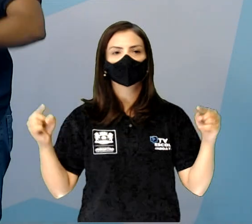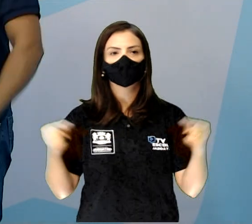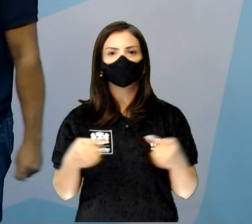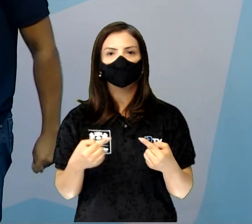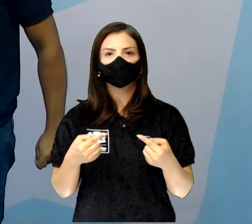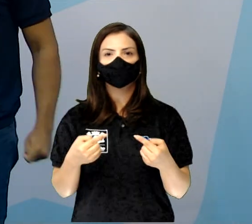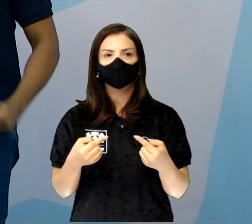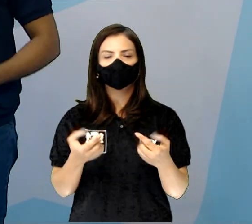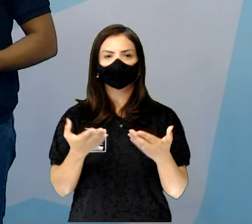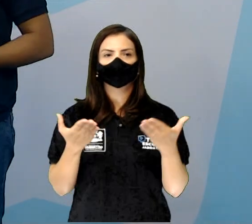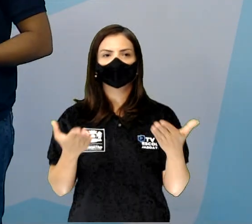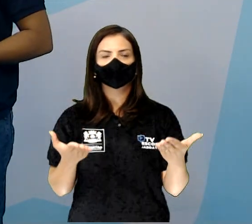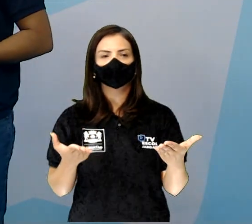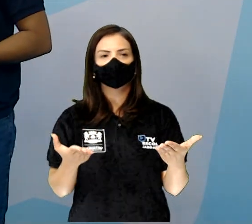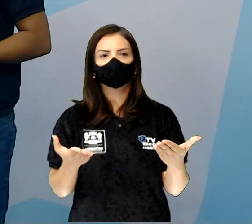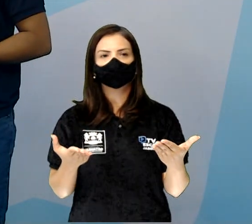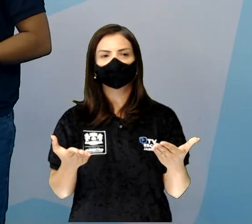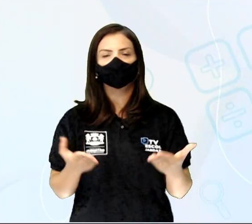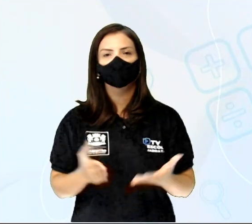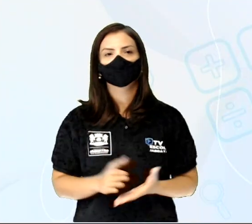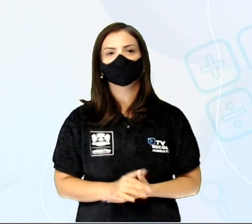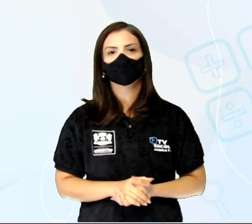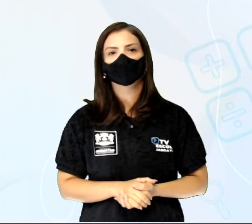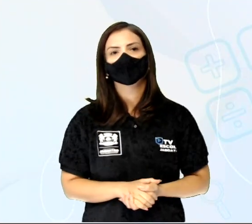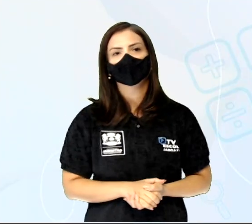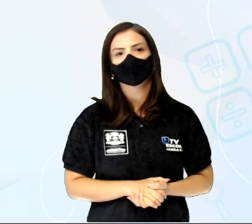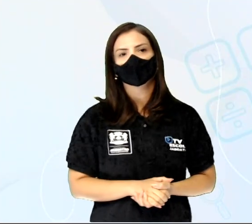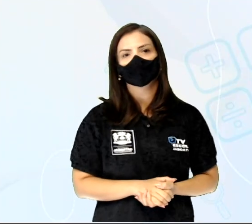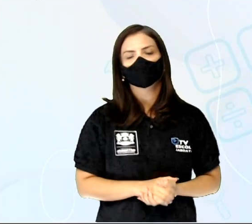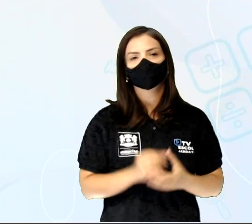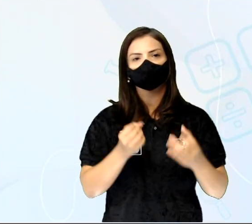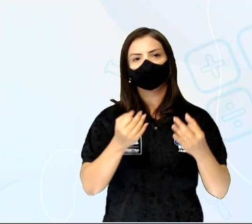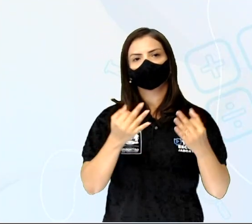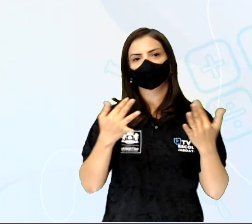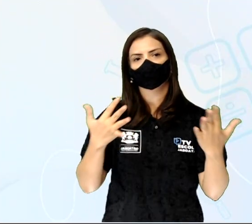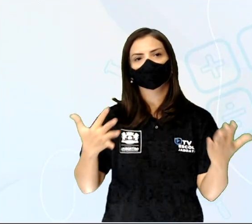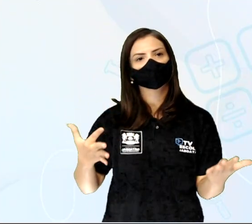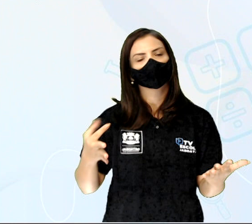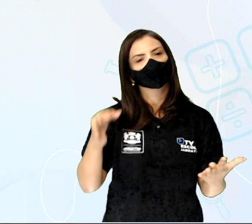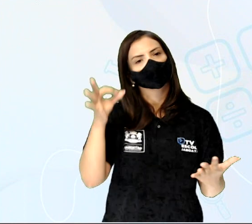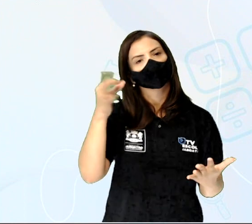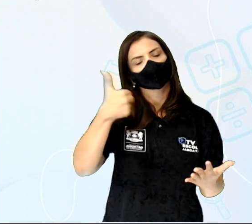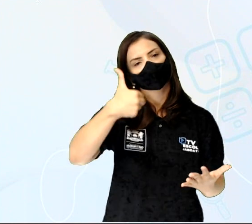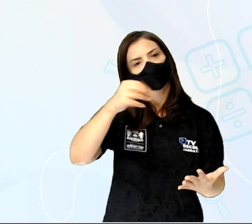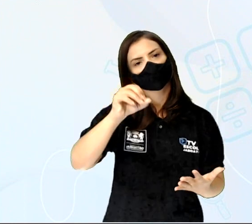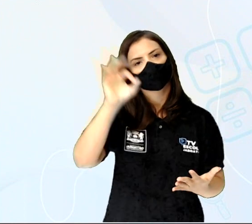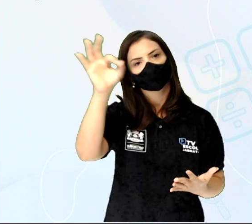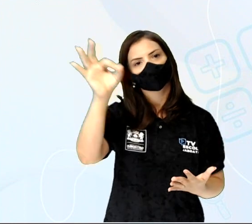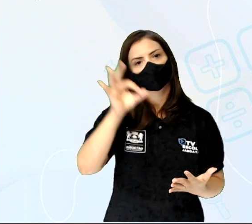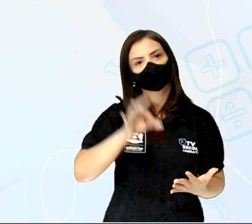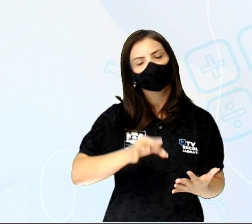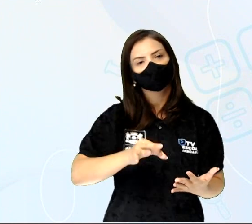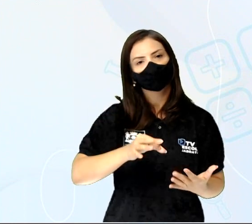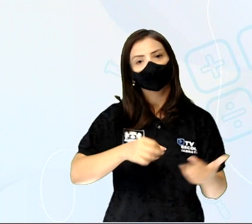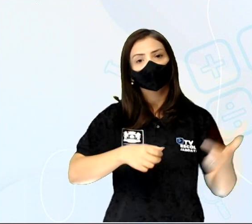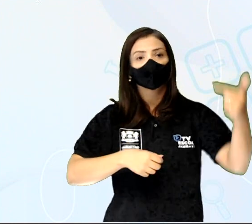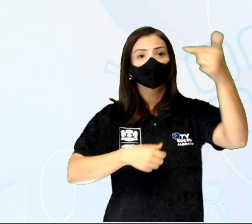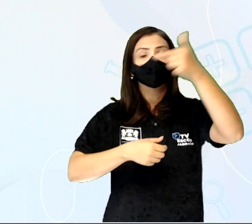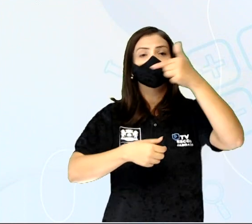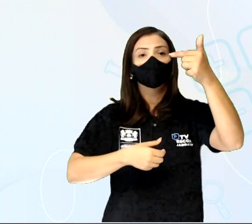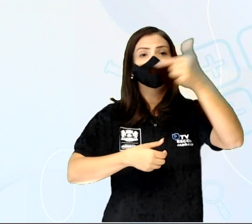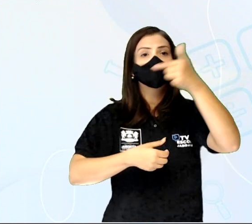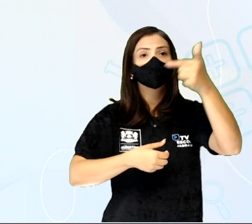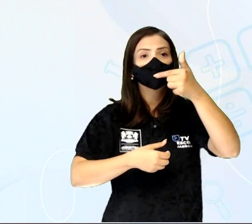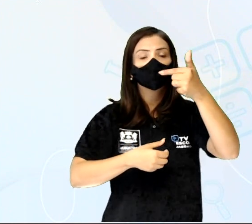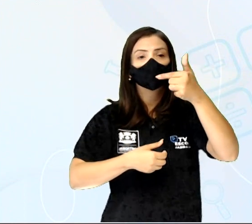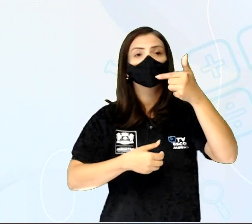desafio para vocês. E o desafio é o seguinte: quanto é 10% ao quadrado? É um